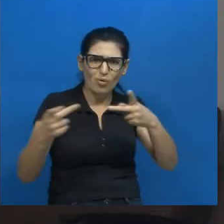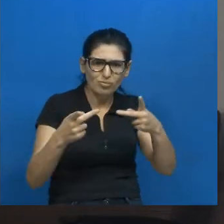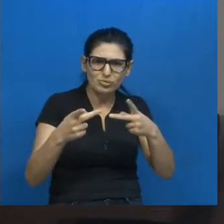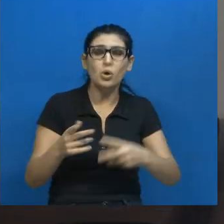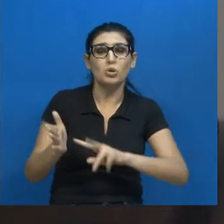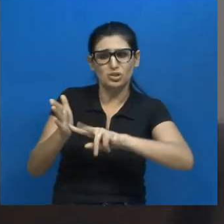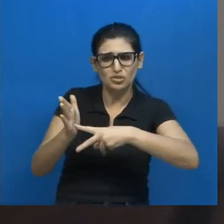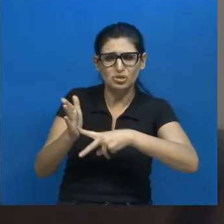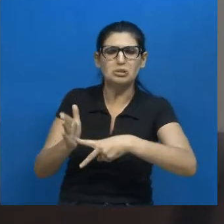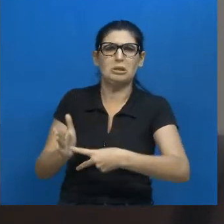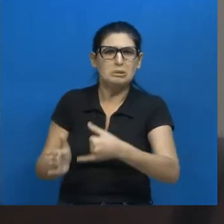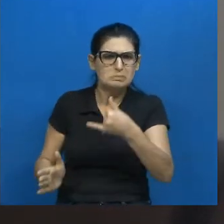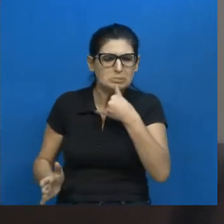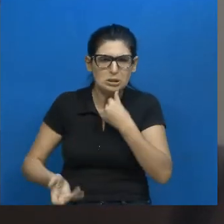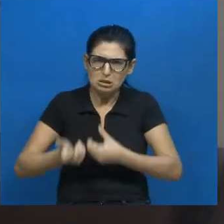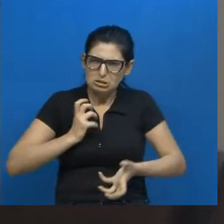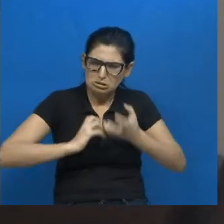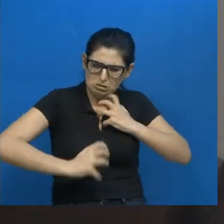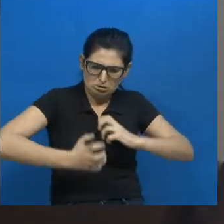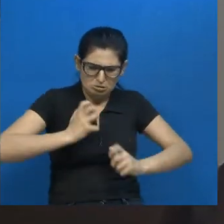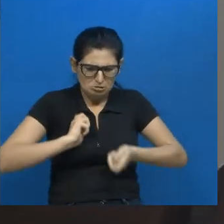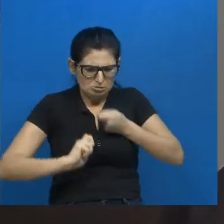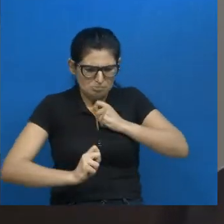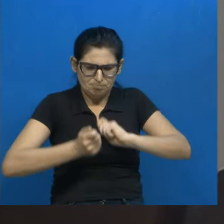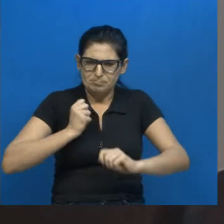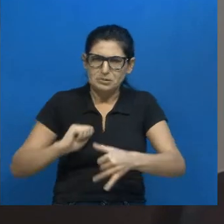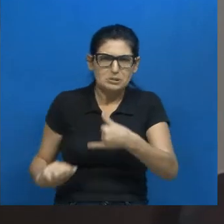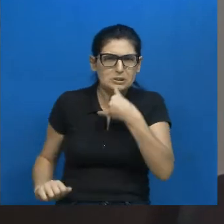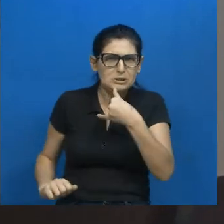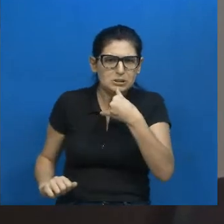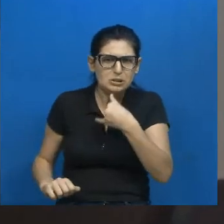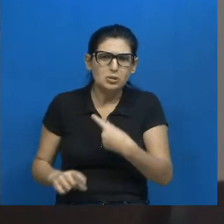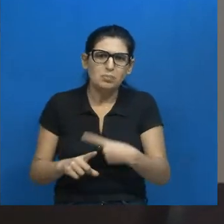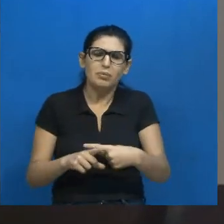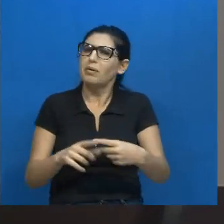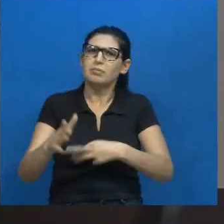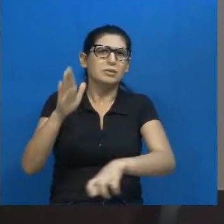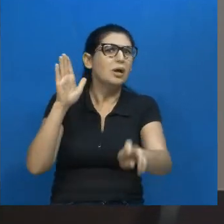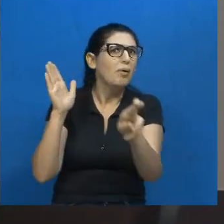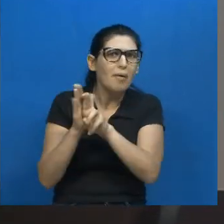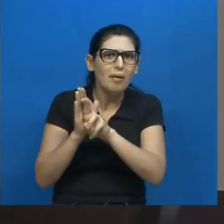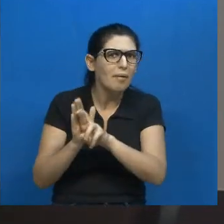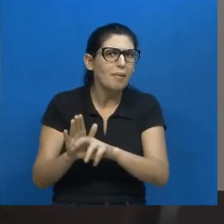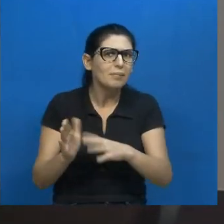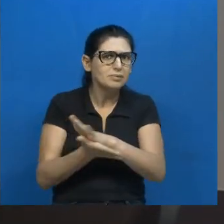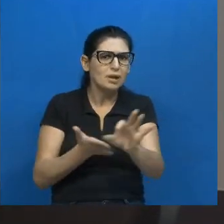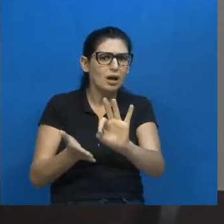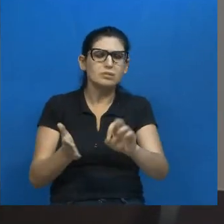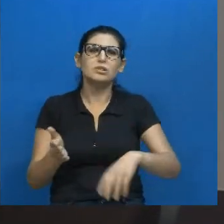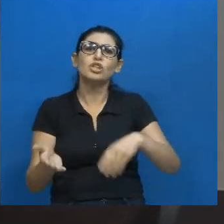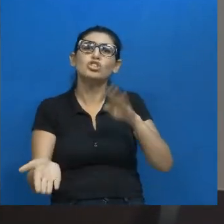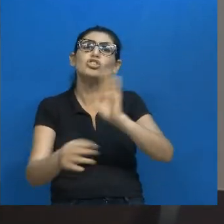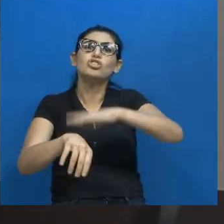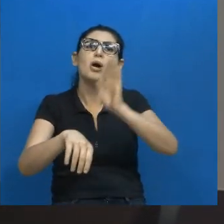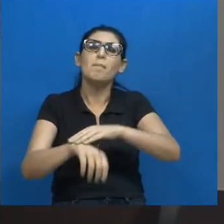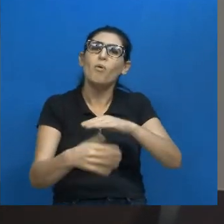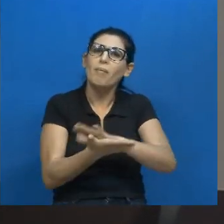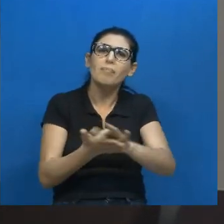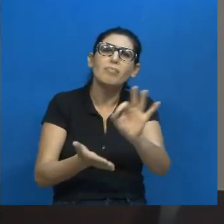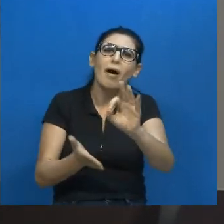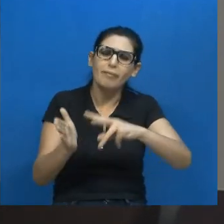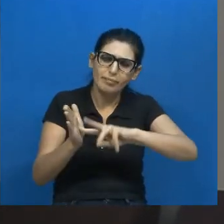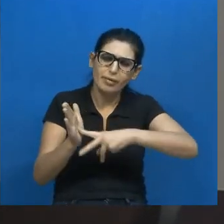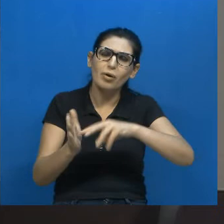chateado pelo fato de a gente representar os motoristas, os cobradores, e não foi convocado. Que nem o companheiro Paulinho falou, no dia que